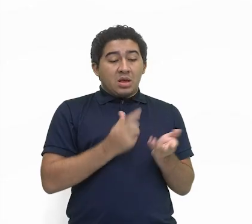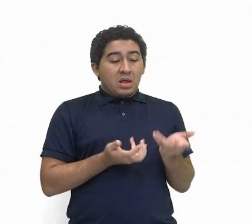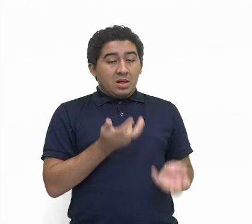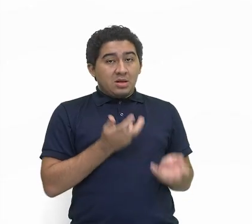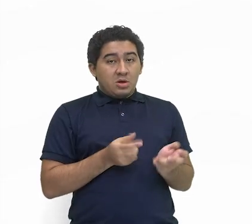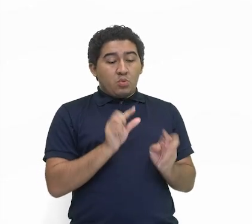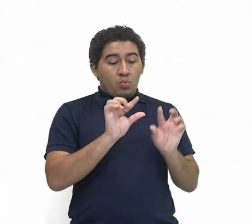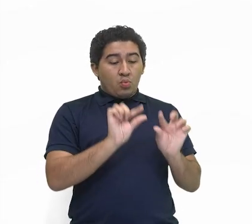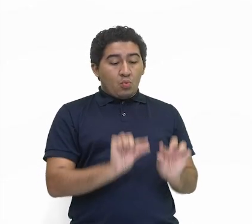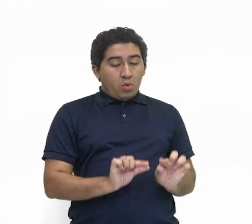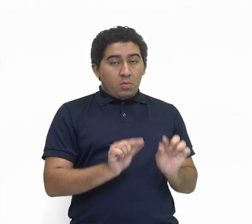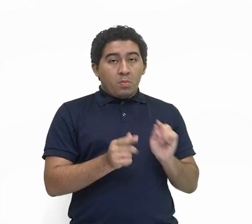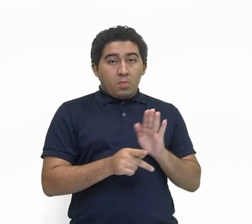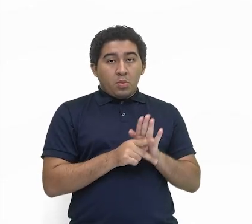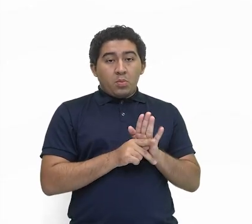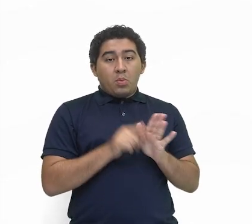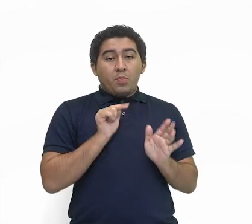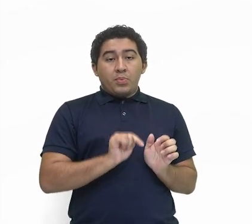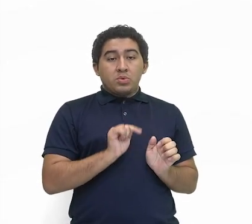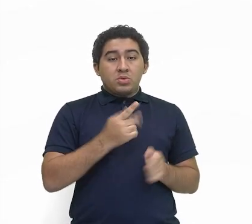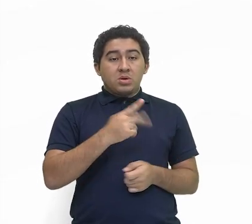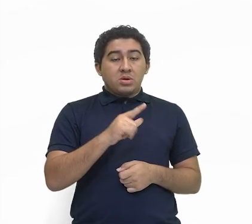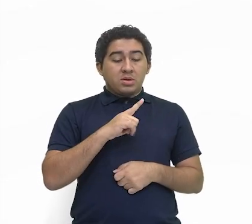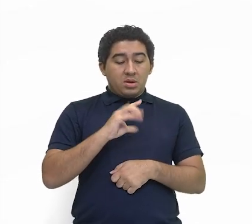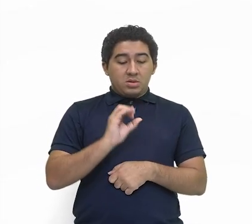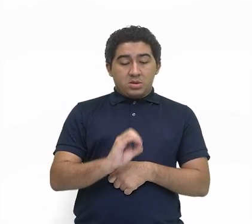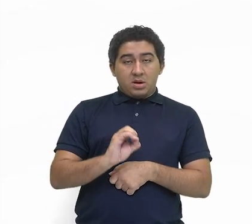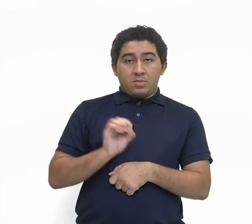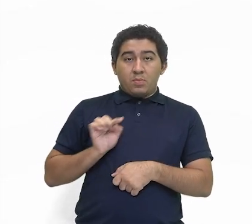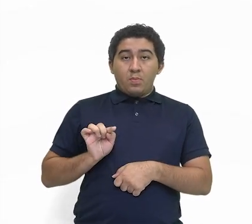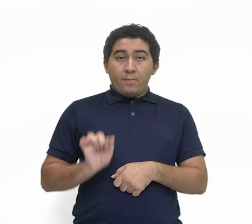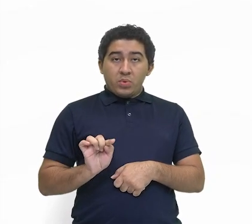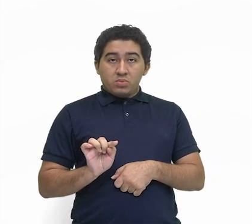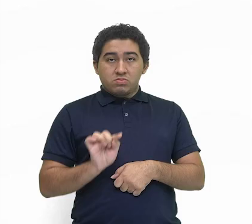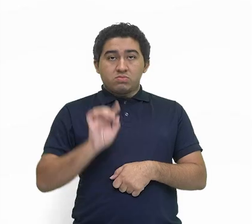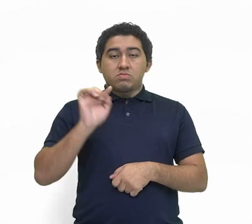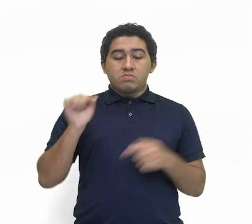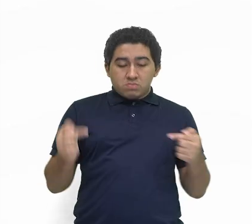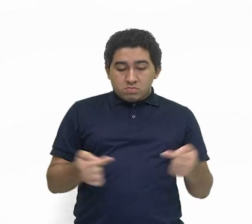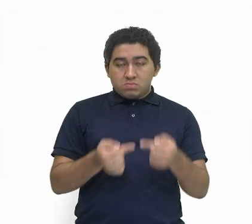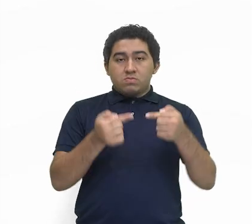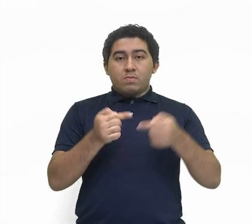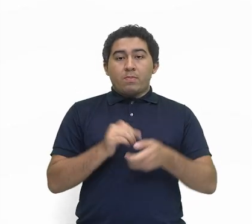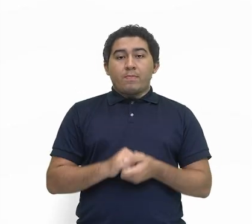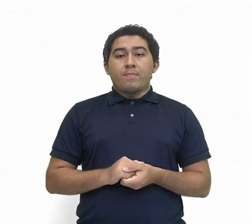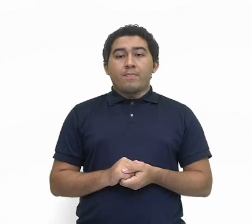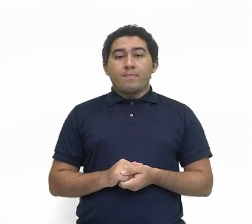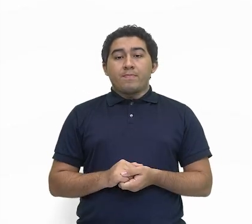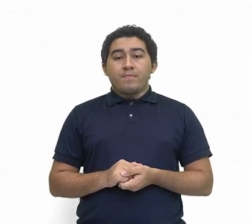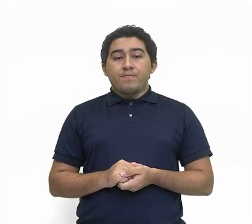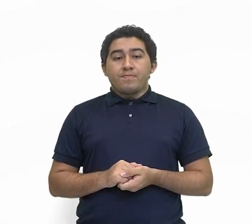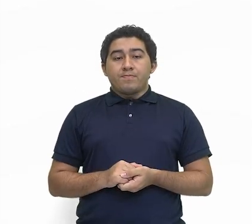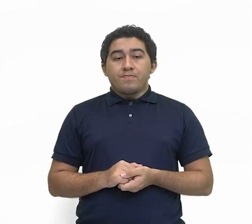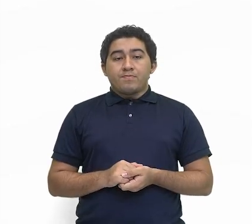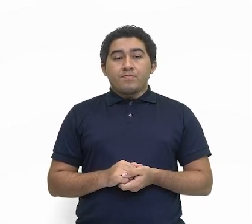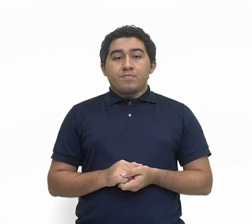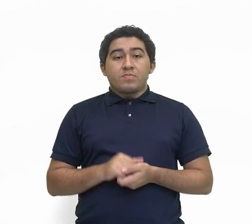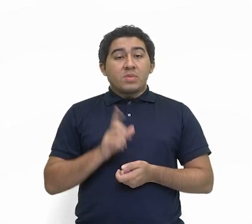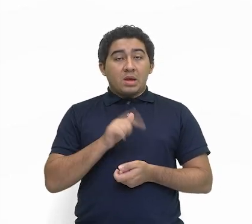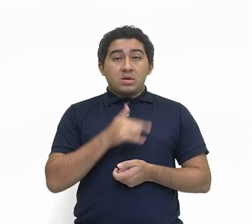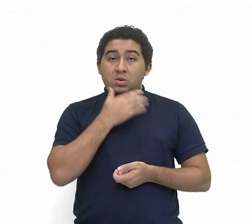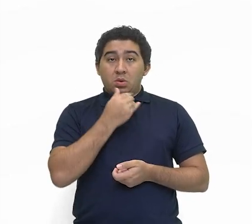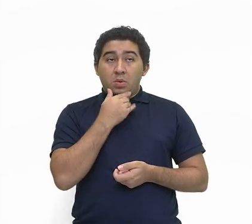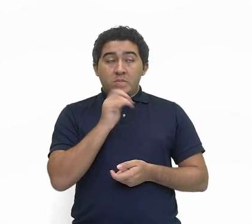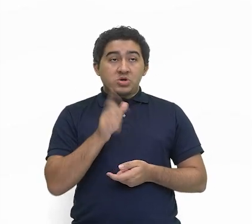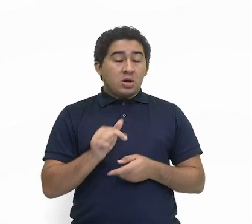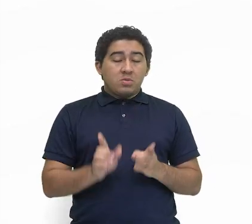num determinado nível. Celsius fez uma marcação lá e disse que isso aí valia 0 grau. Foi ele que definiu que era